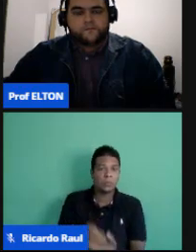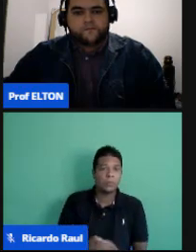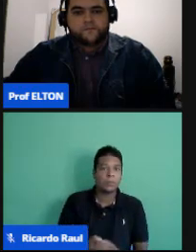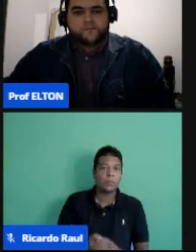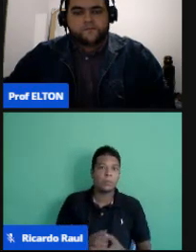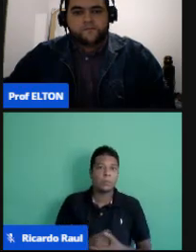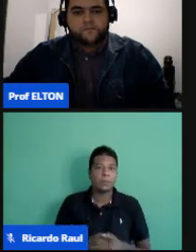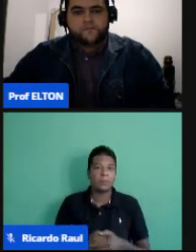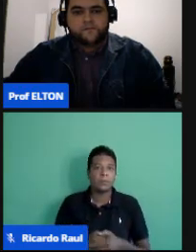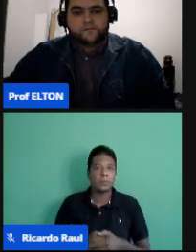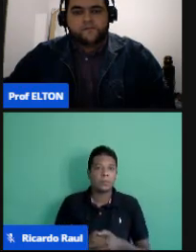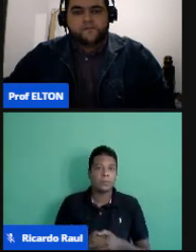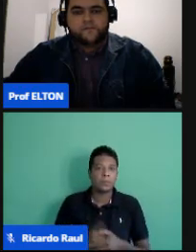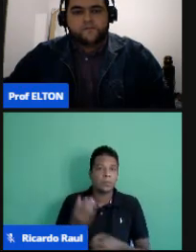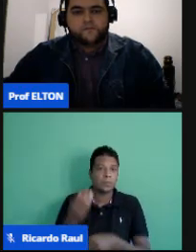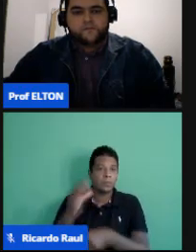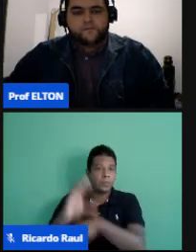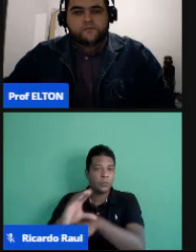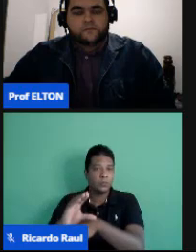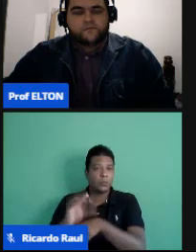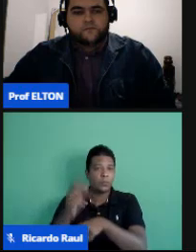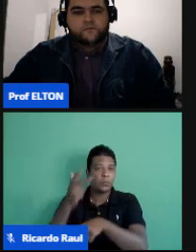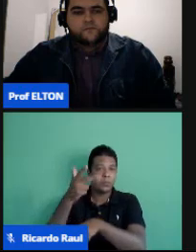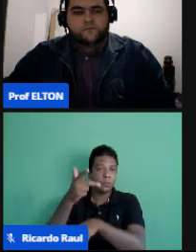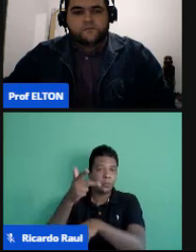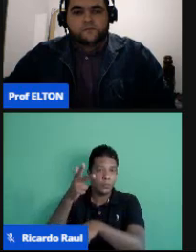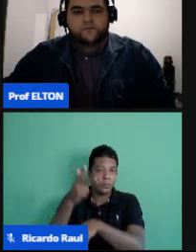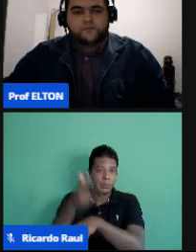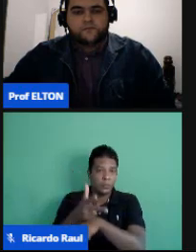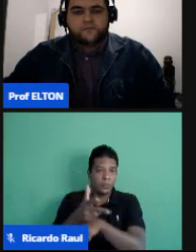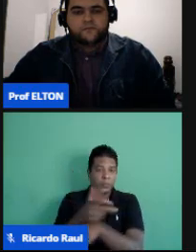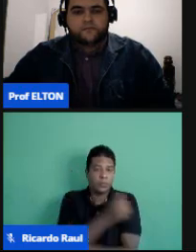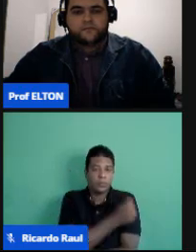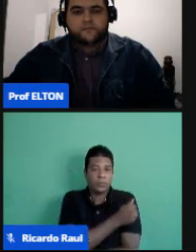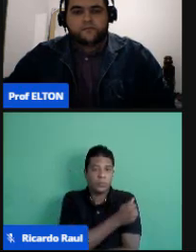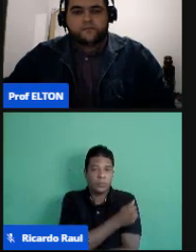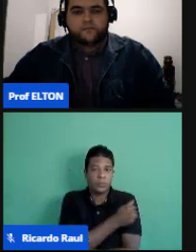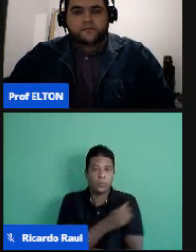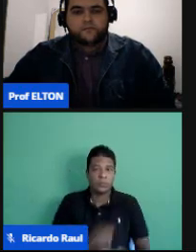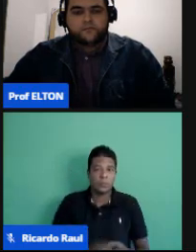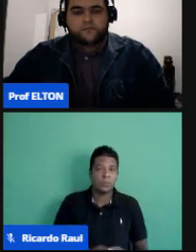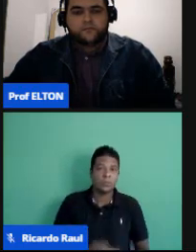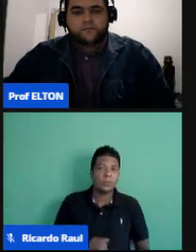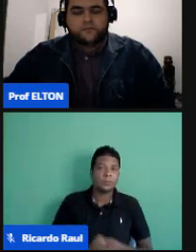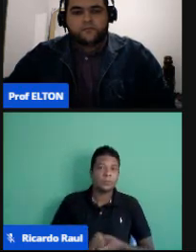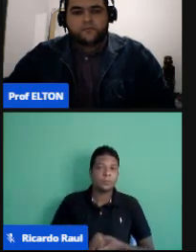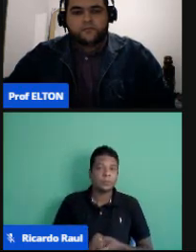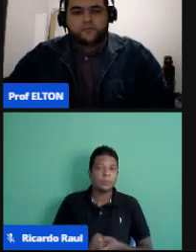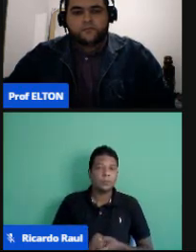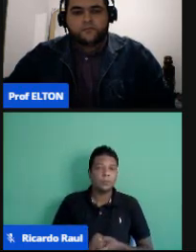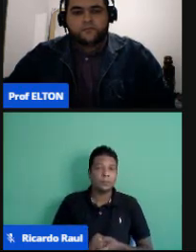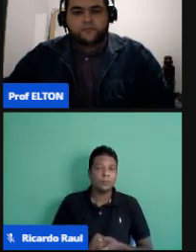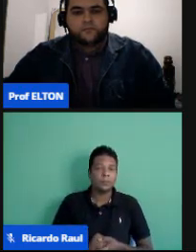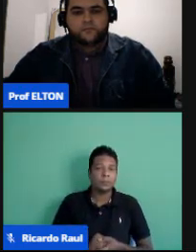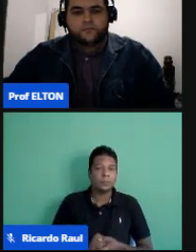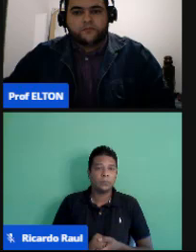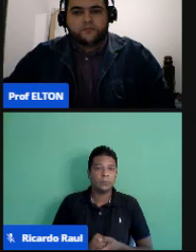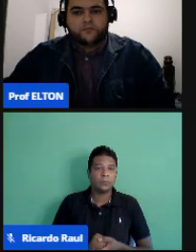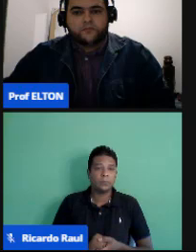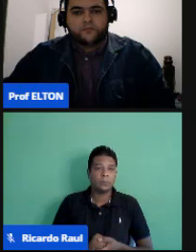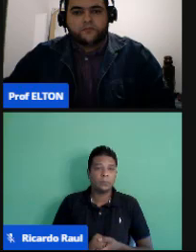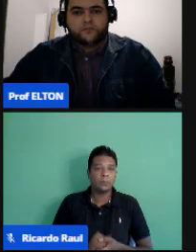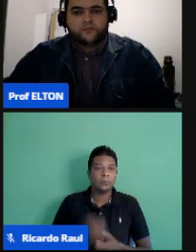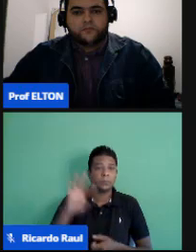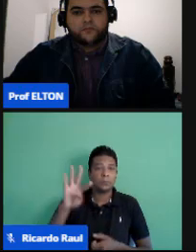10 megas, 15 megas ali, que é um tamanho razoável para compartilhar. Com relação ao